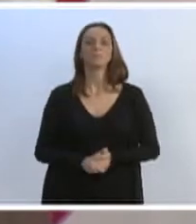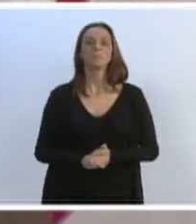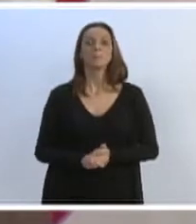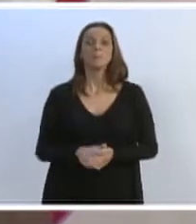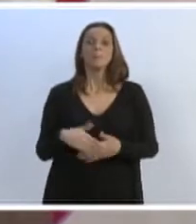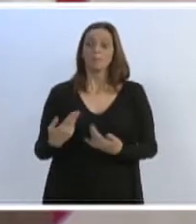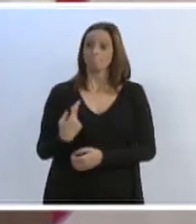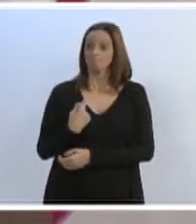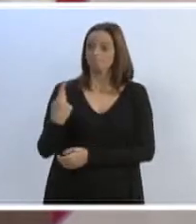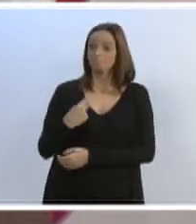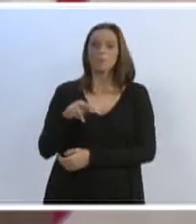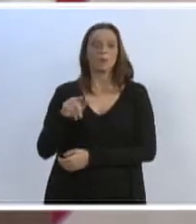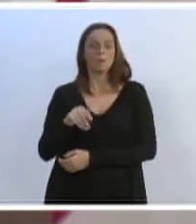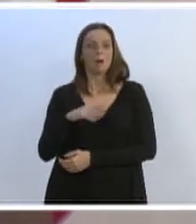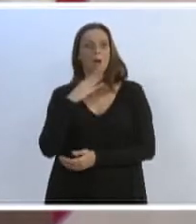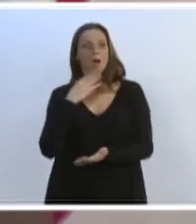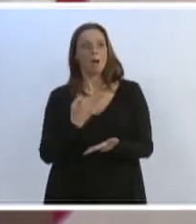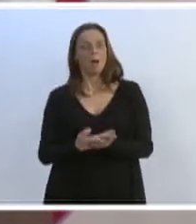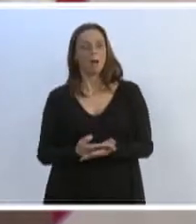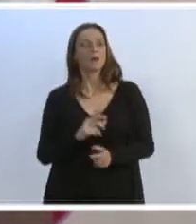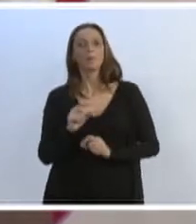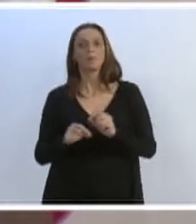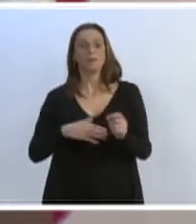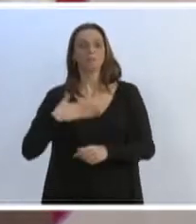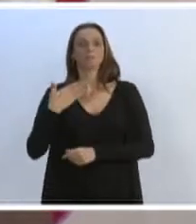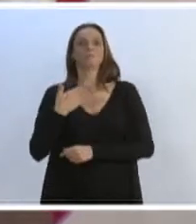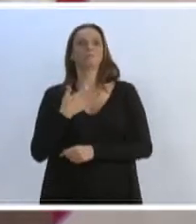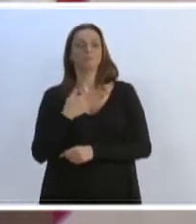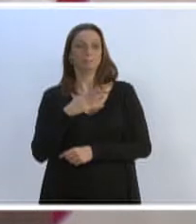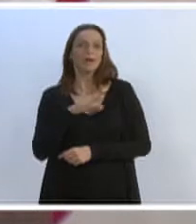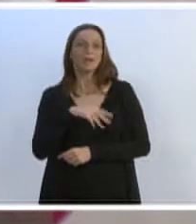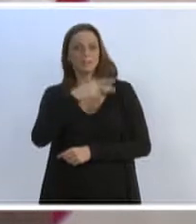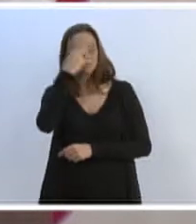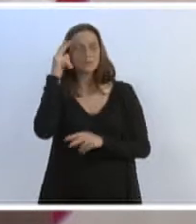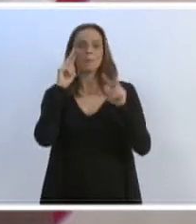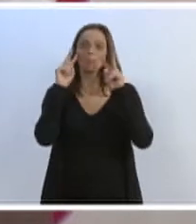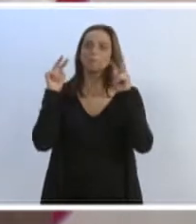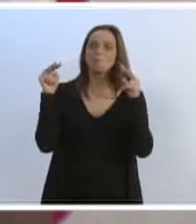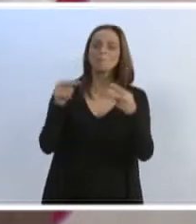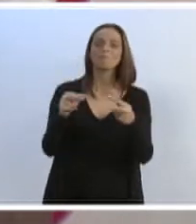partilhar dessa história comum é o que os definia, e eles não poderiam continuar